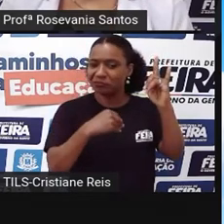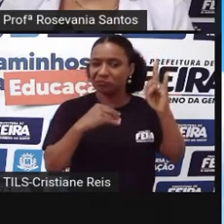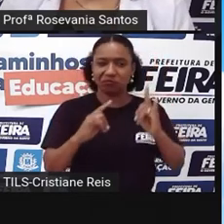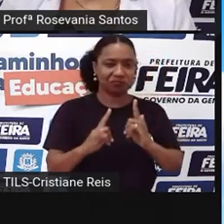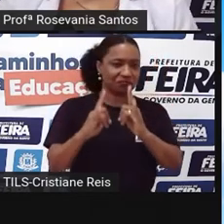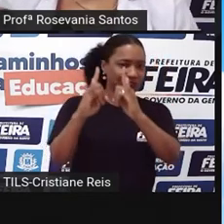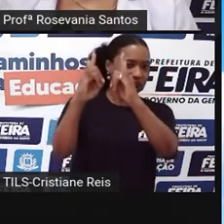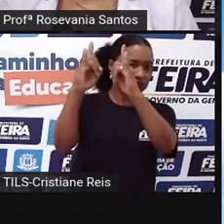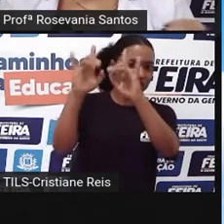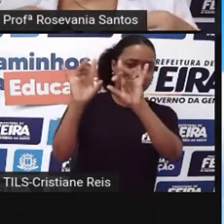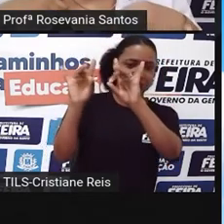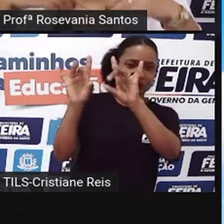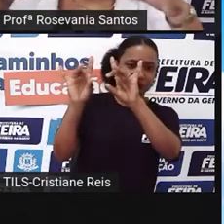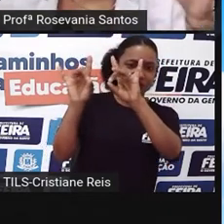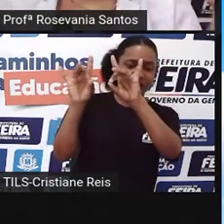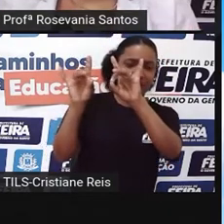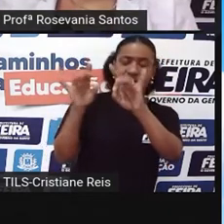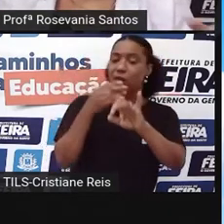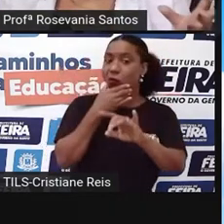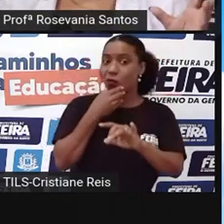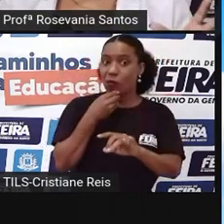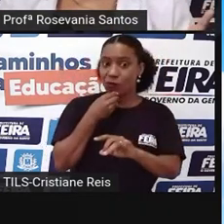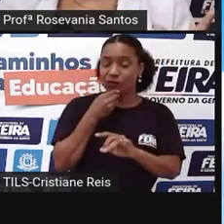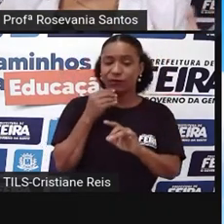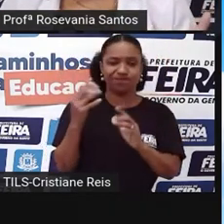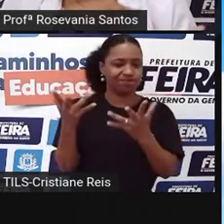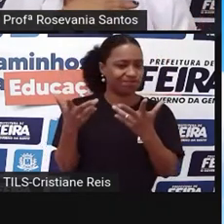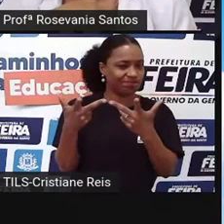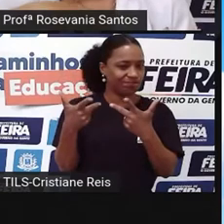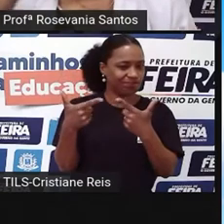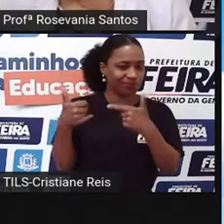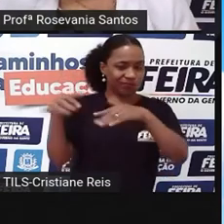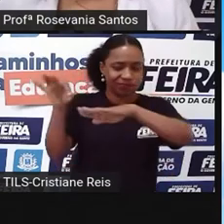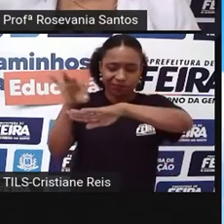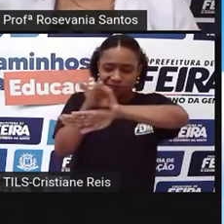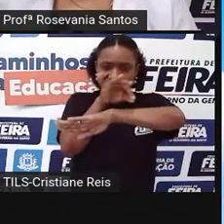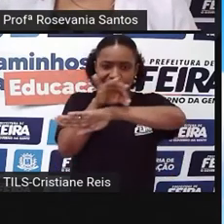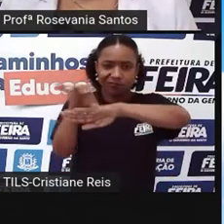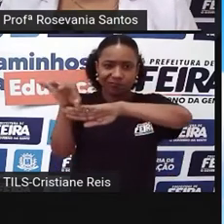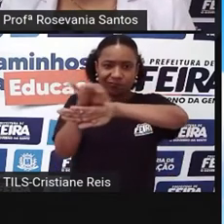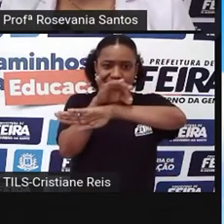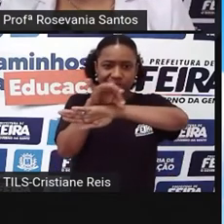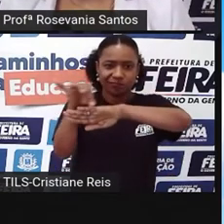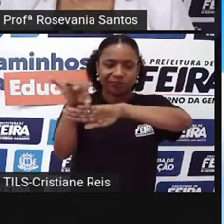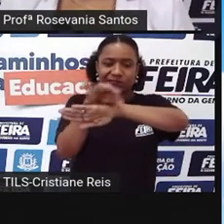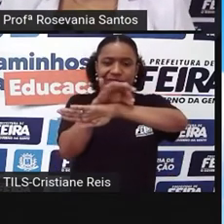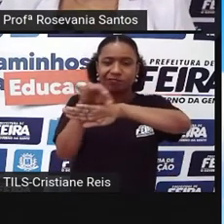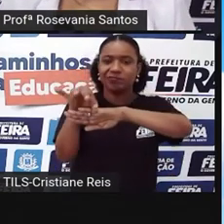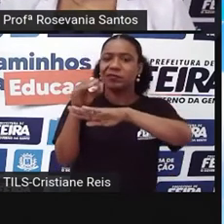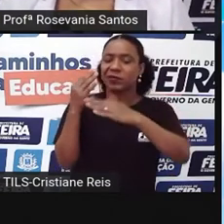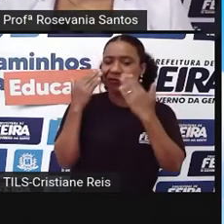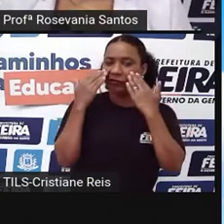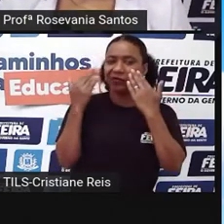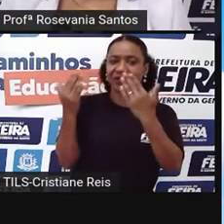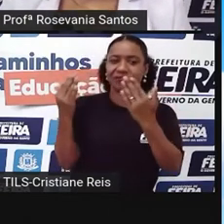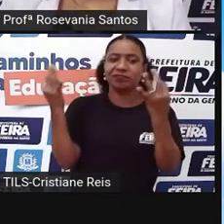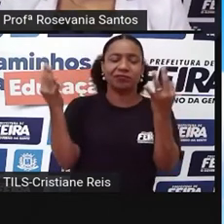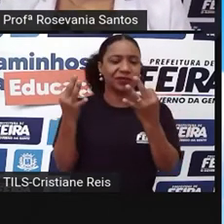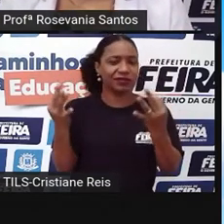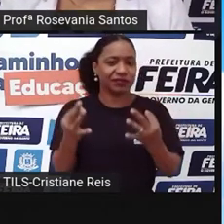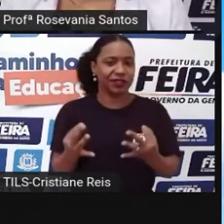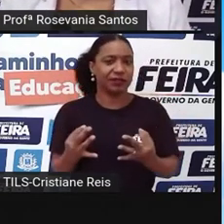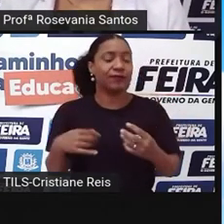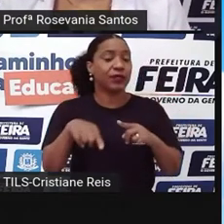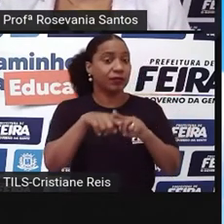arquitetura de Oscar Niemeyer, pensando, né, quase que dá um movimento assim, né, nas formas. E aí a gente tem o